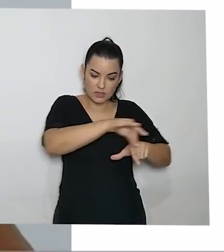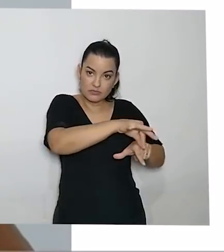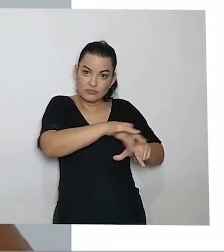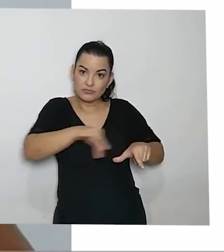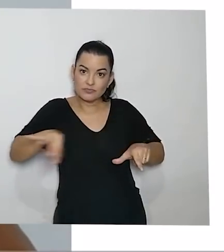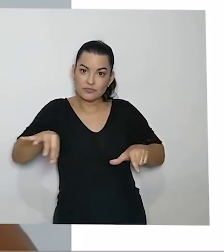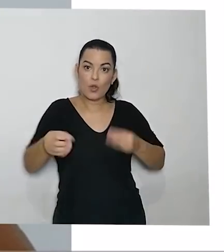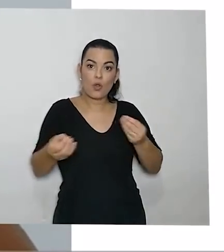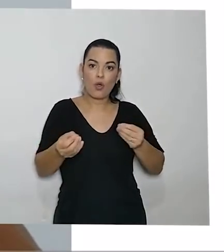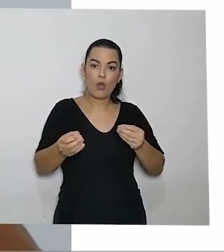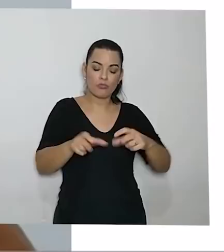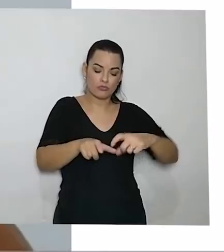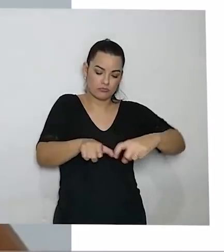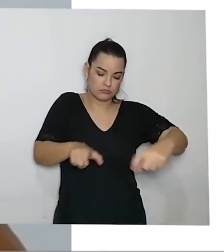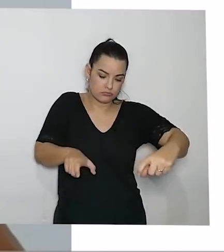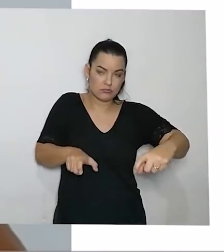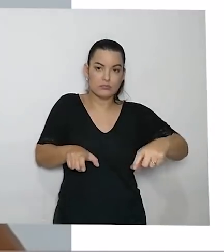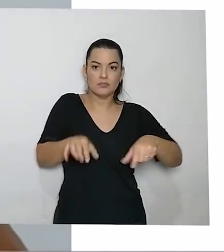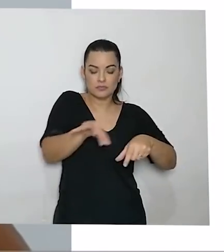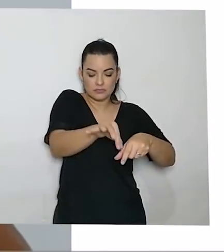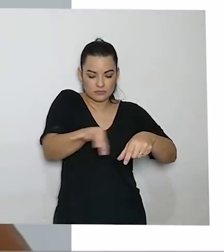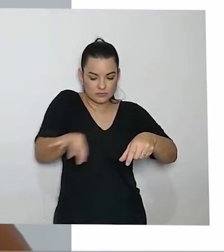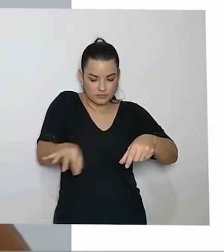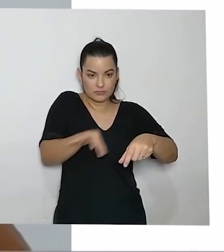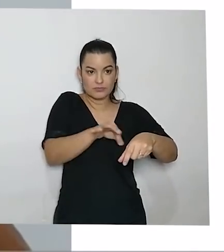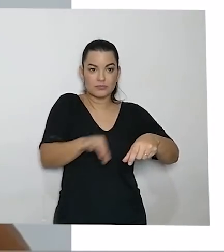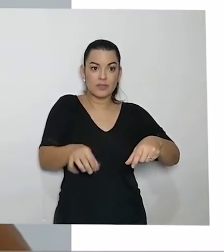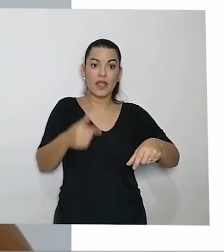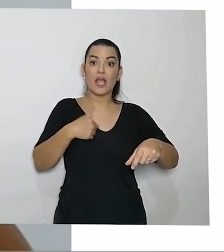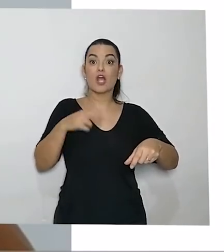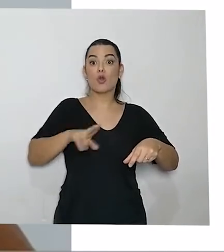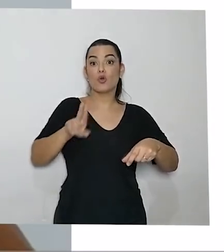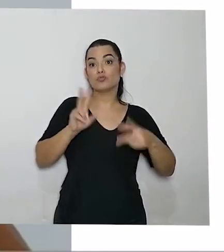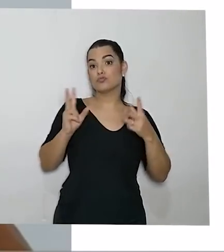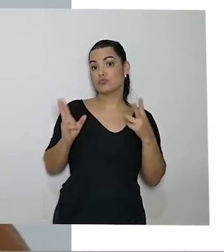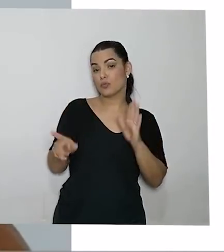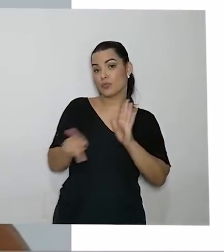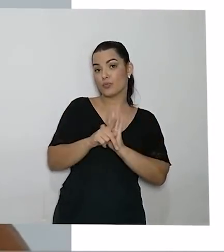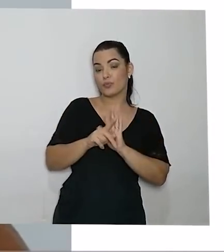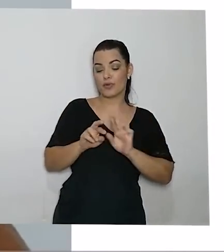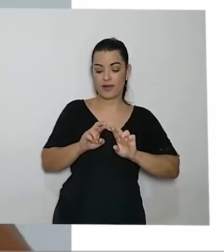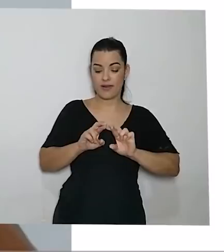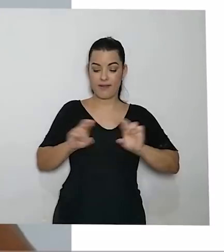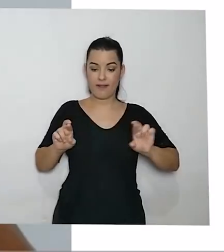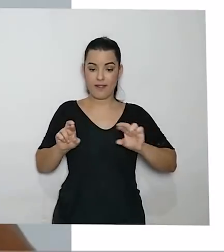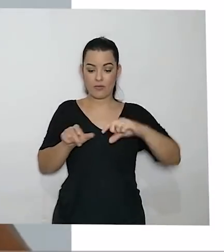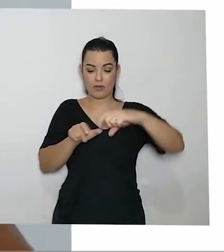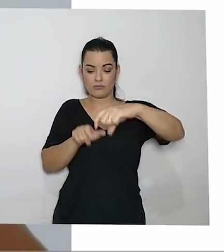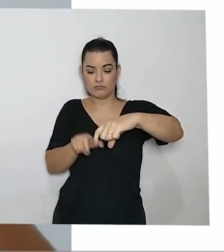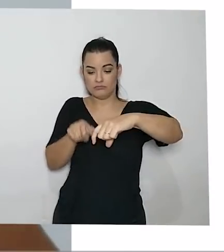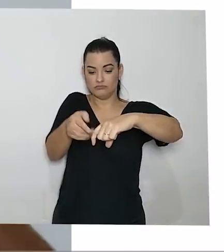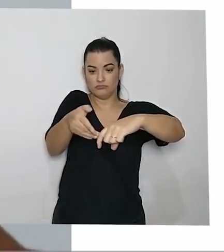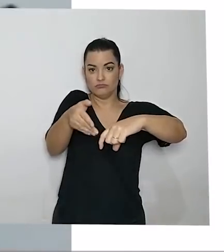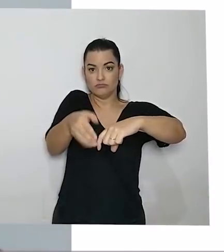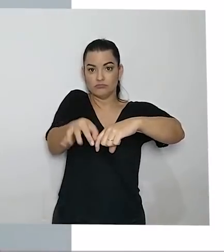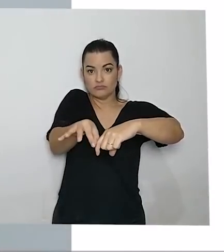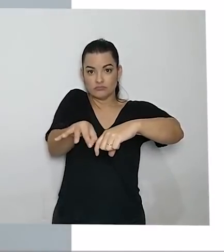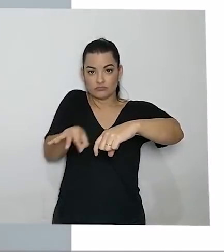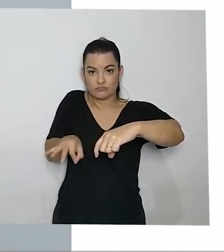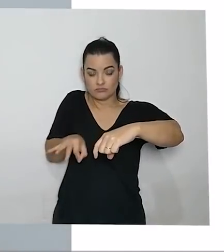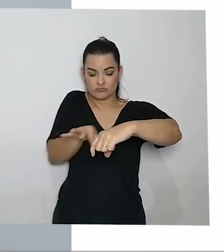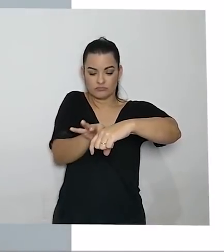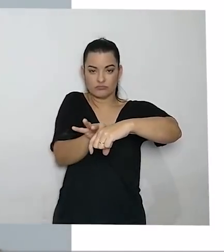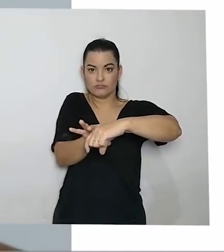o marcador. Então, vai ser a largura mesmo da régua. Então, eu vou colocar a régua aqui em cima e eu vou riscar.